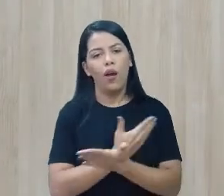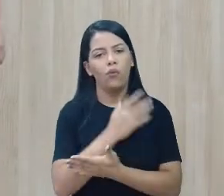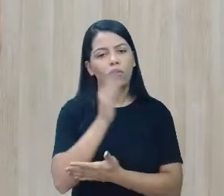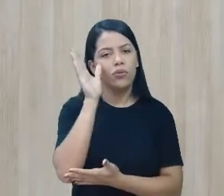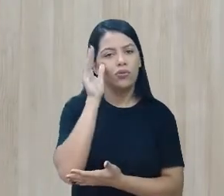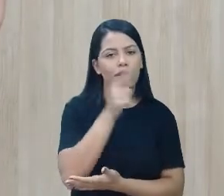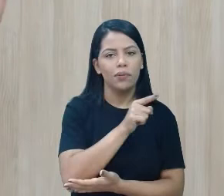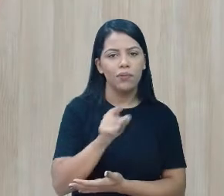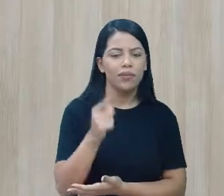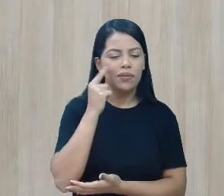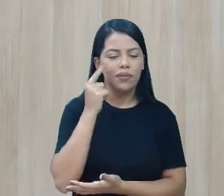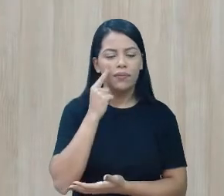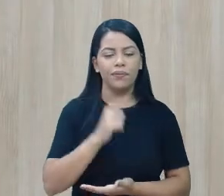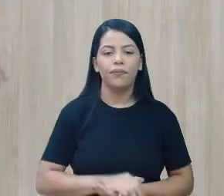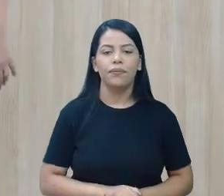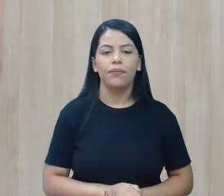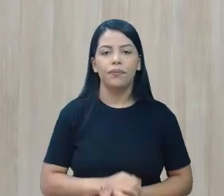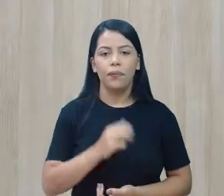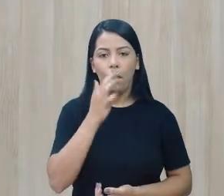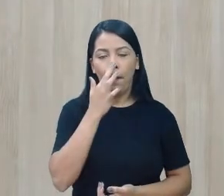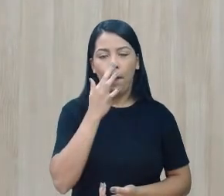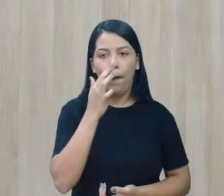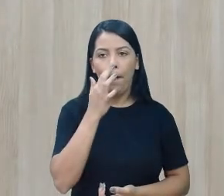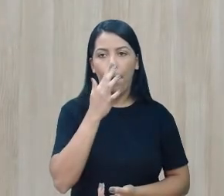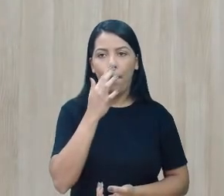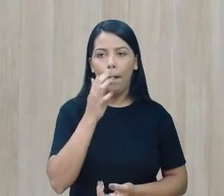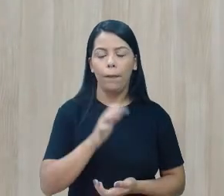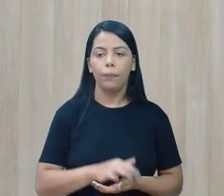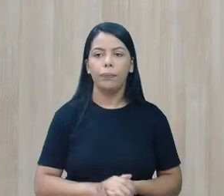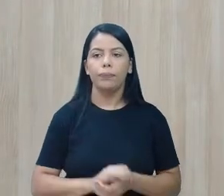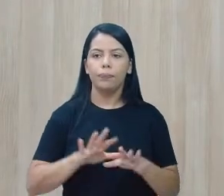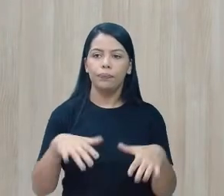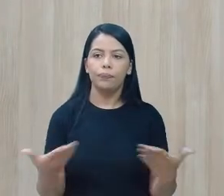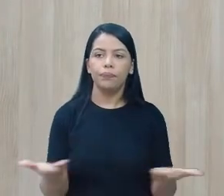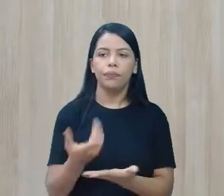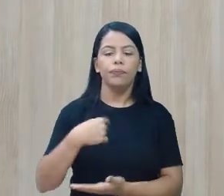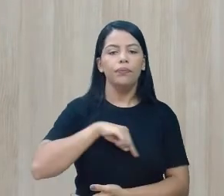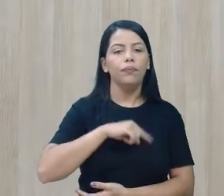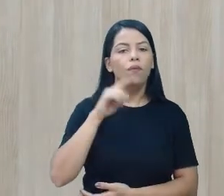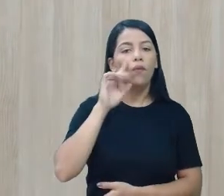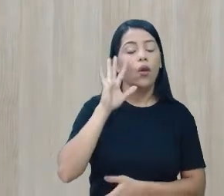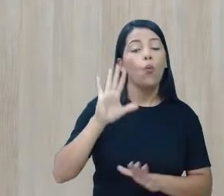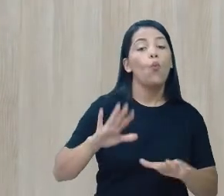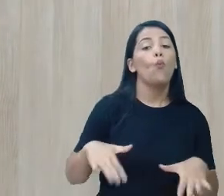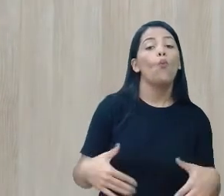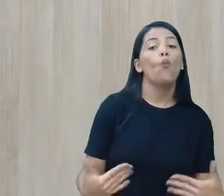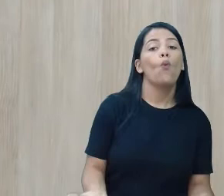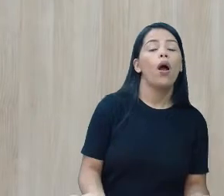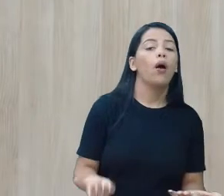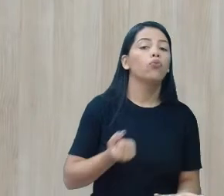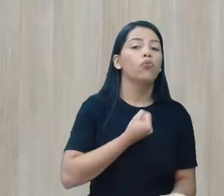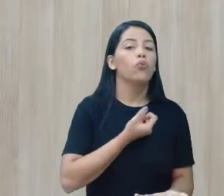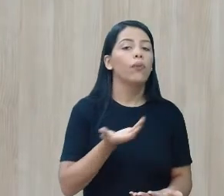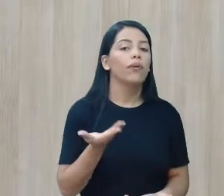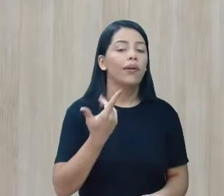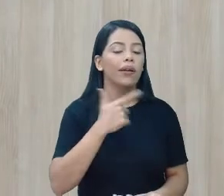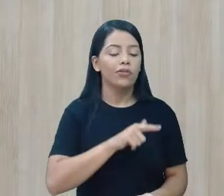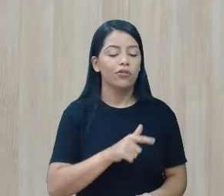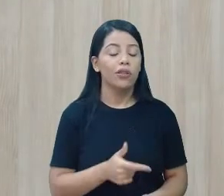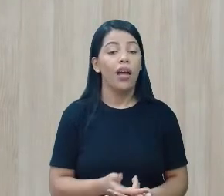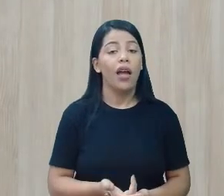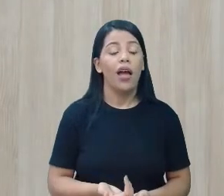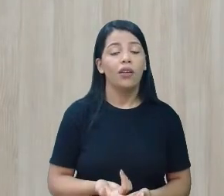para vocês, tá certo? Ó, a gente vai observar agora quais são os divisores de um número, de que maneira a gente pode